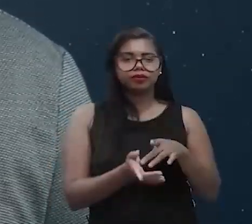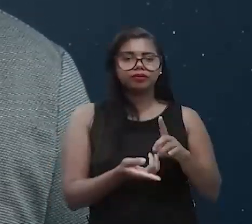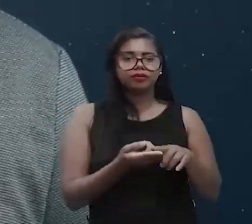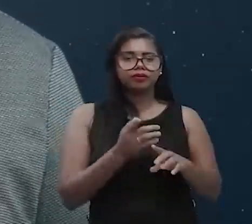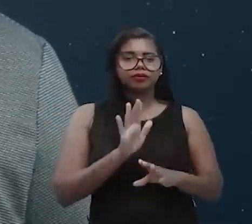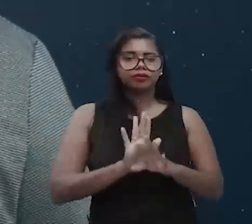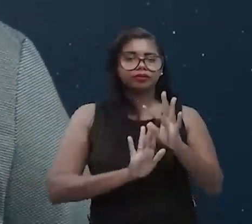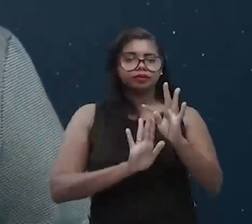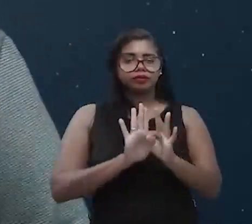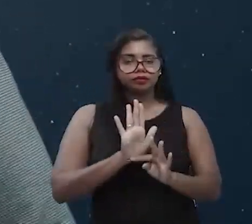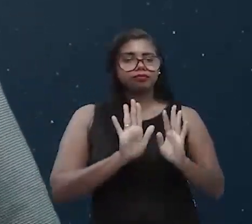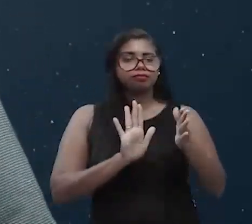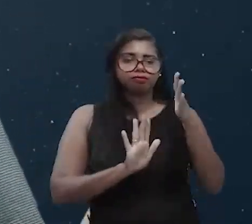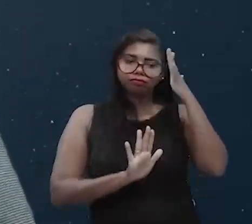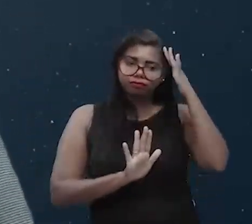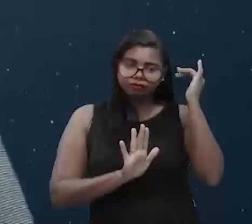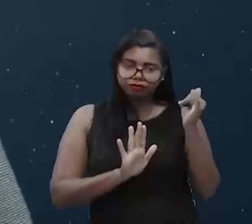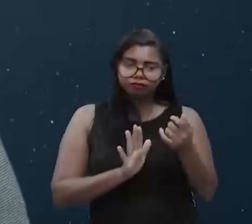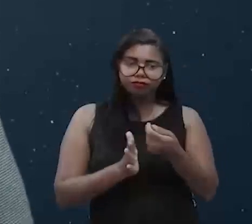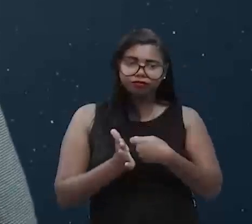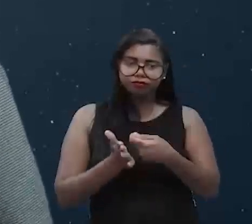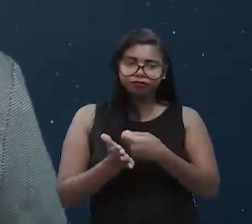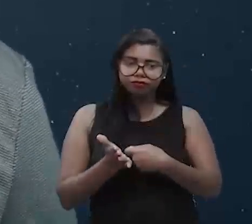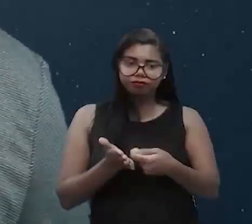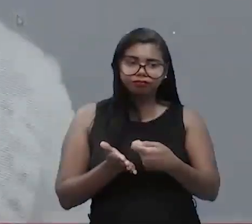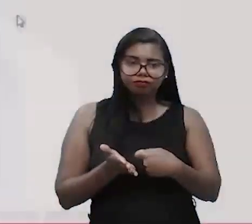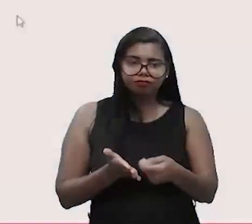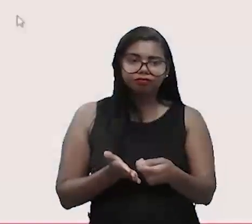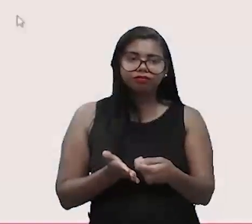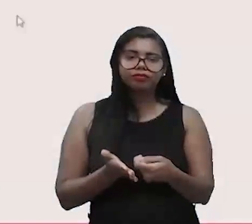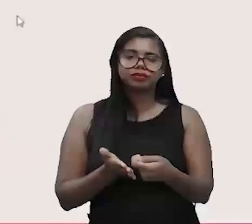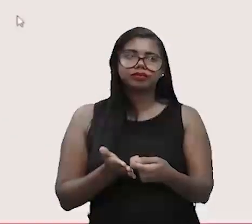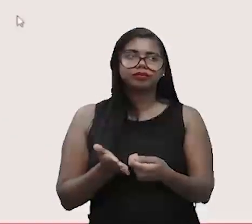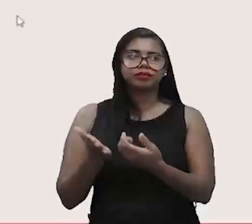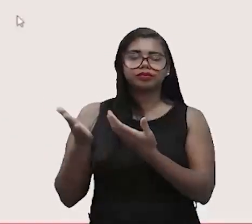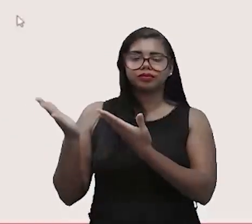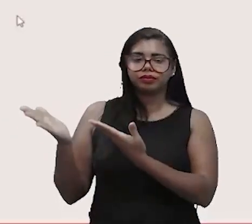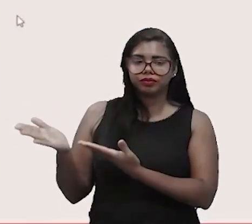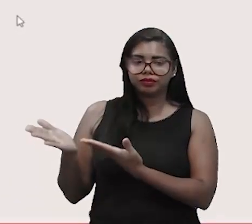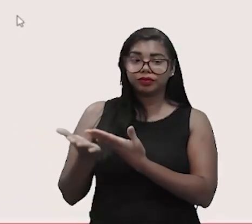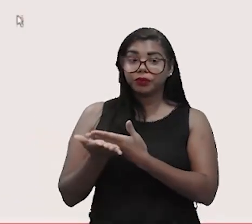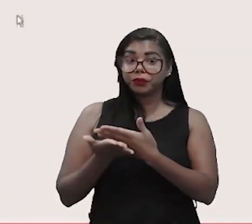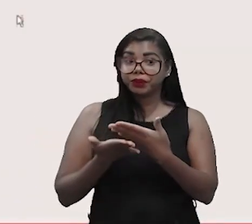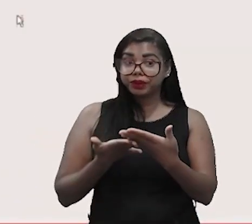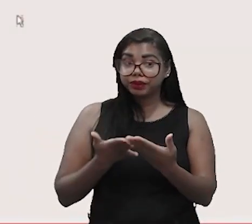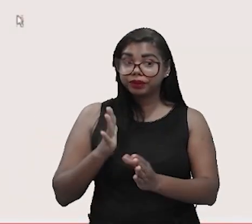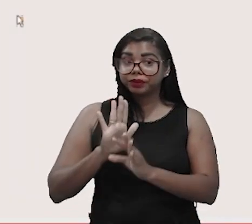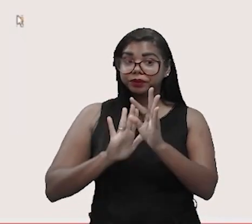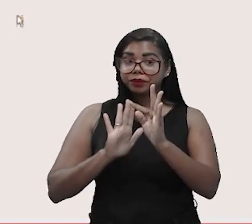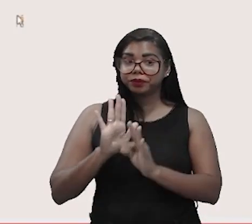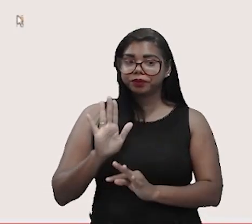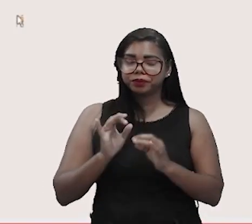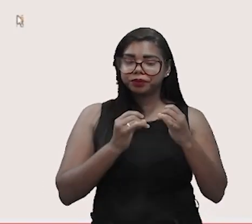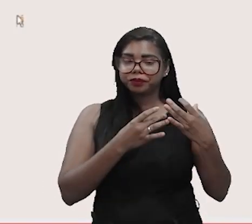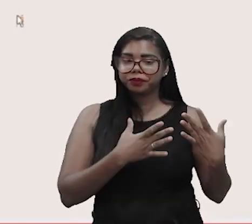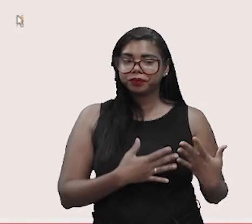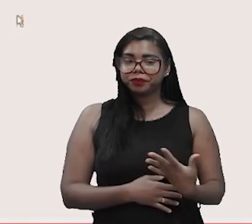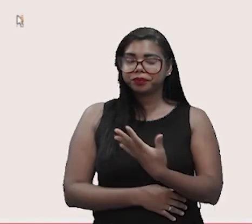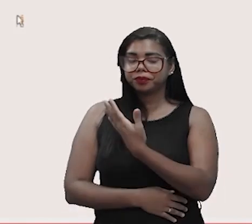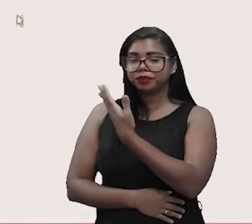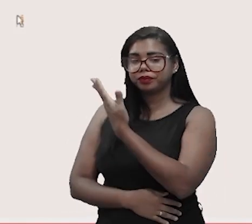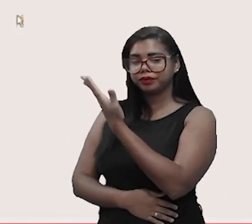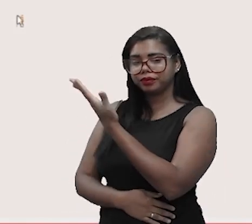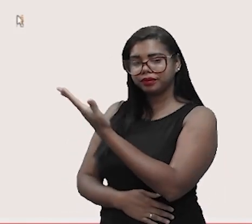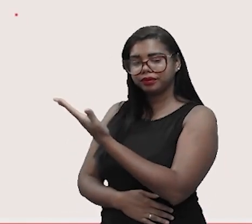que a gente já sabe quem é o autor e a gente vai voltar lá no início. No início ele diz o seguinte, volta lá, Robertão.